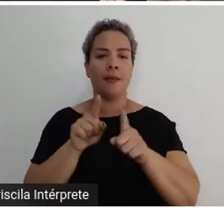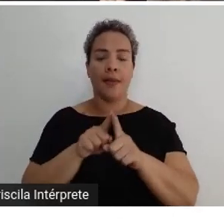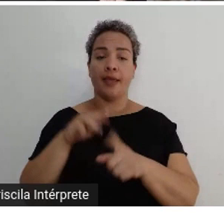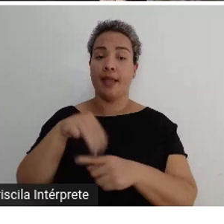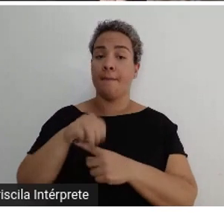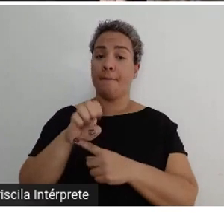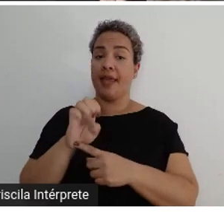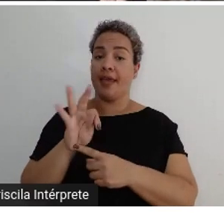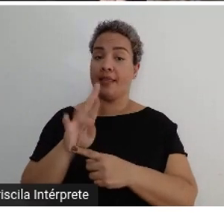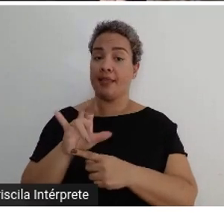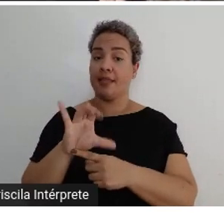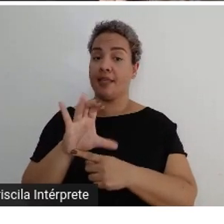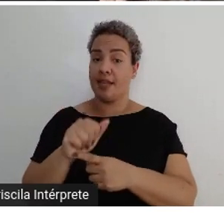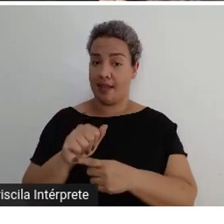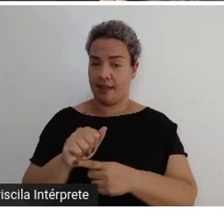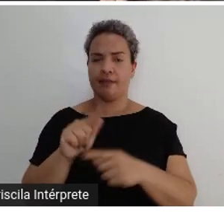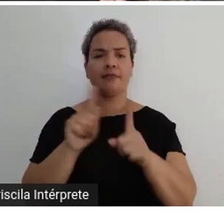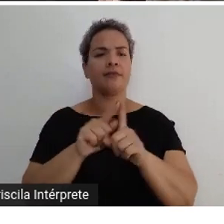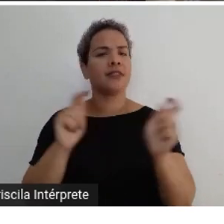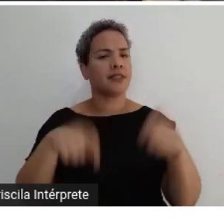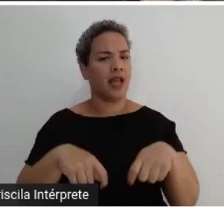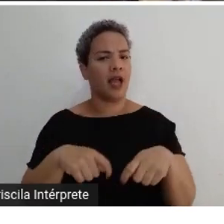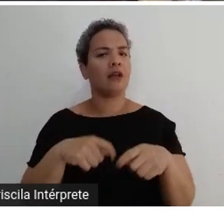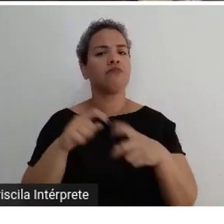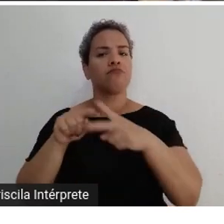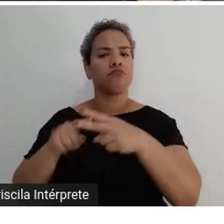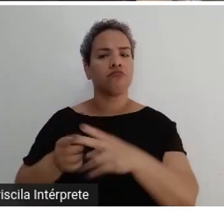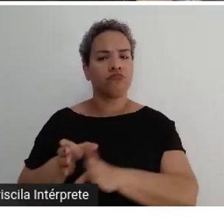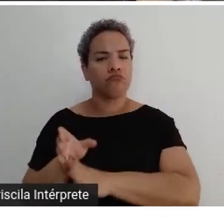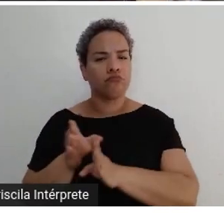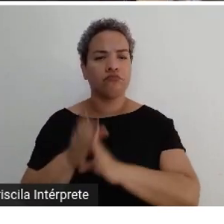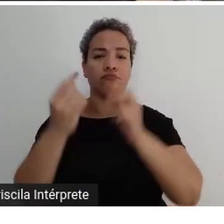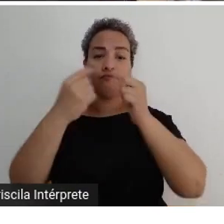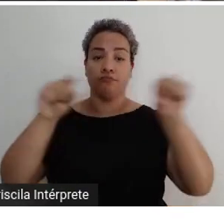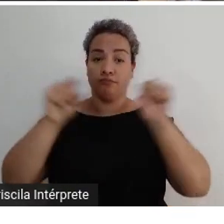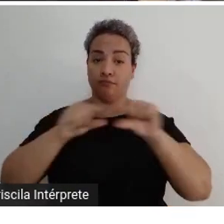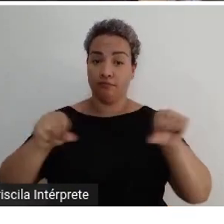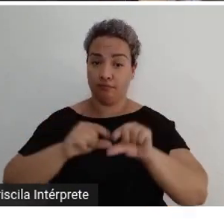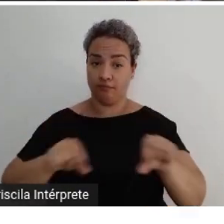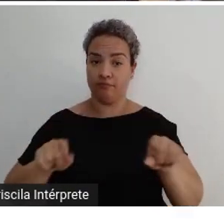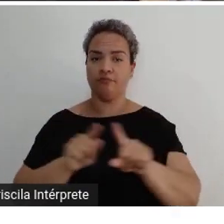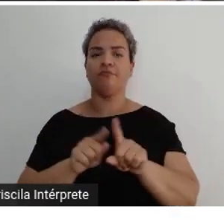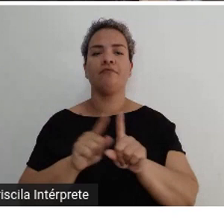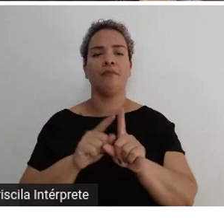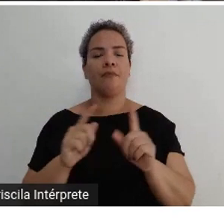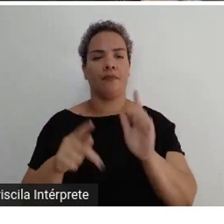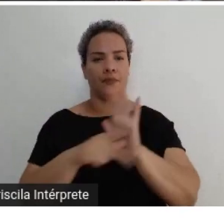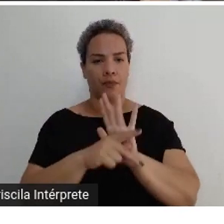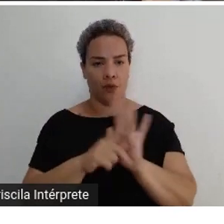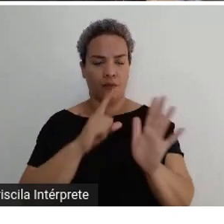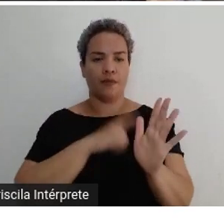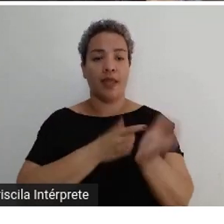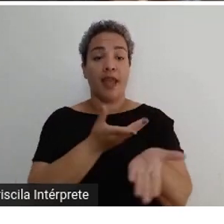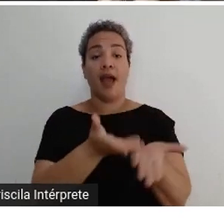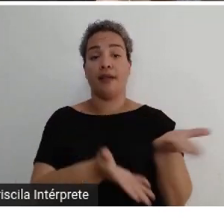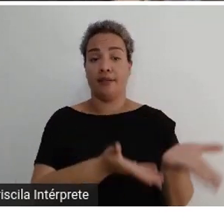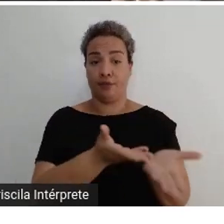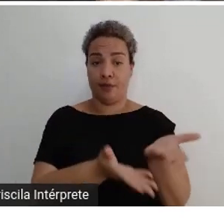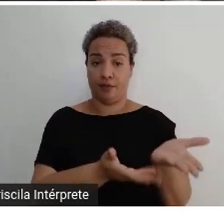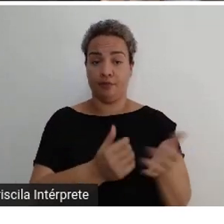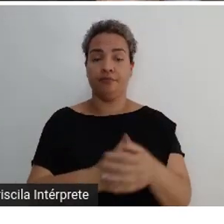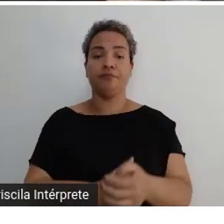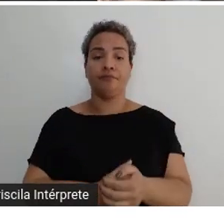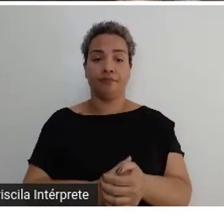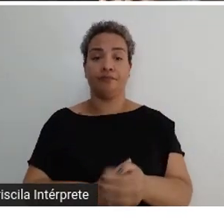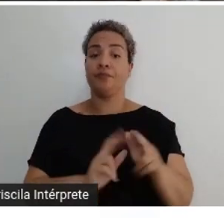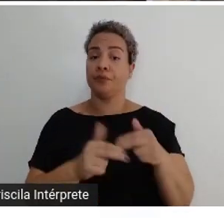maioria vai ser pela curadoria de frases, mas algumas também vai vir de encontro com a curadoria de atendimento. E através